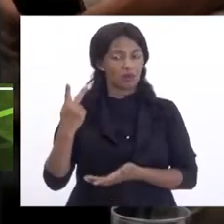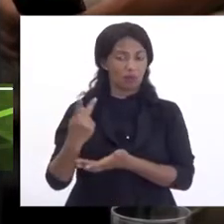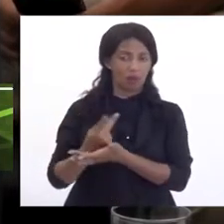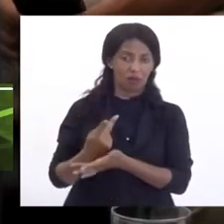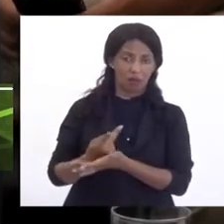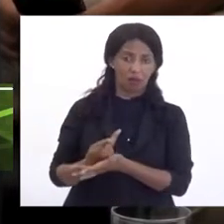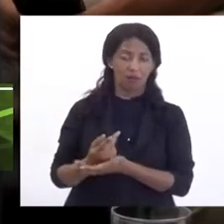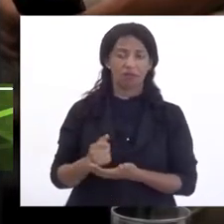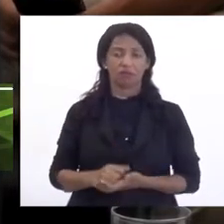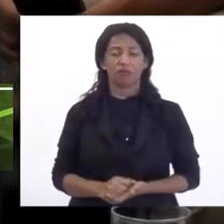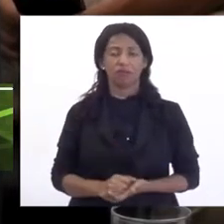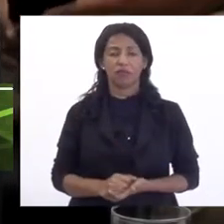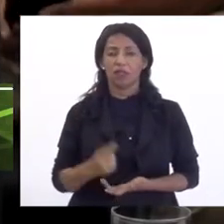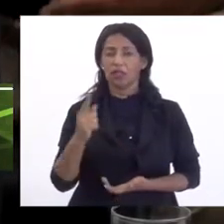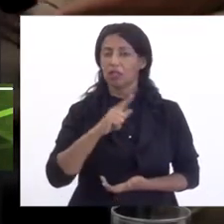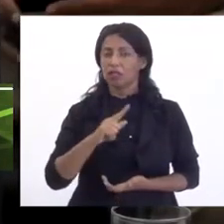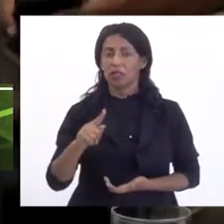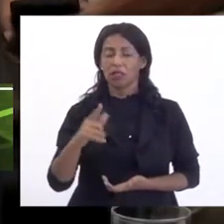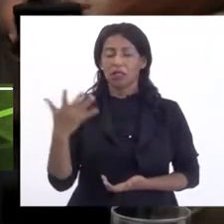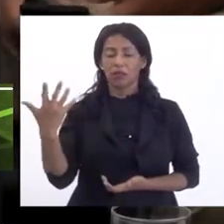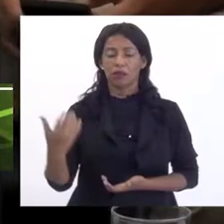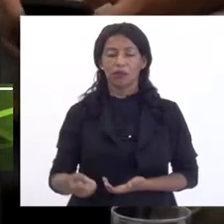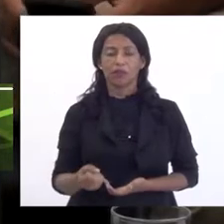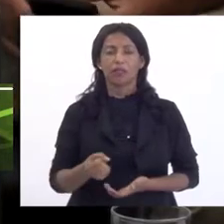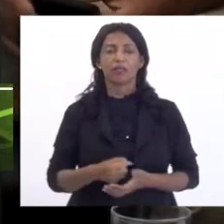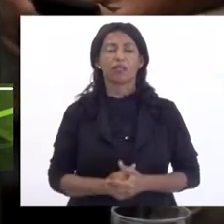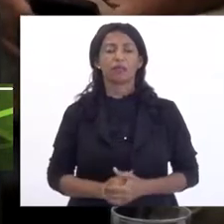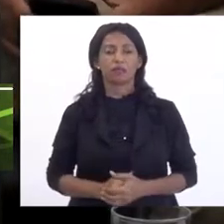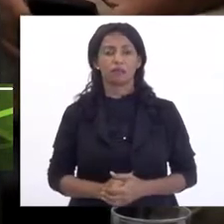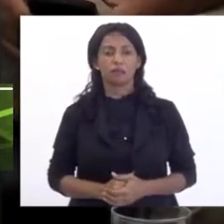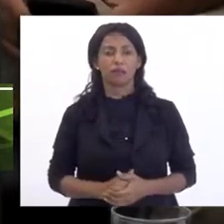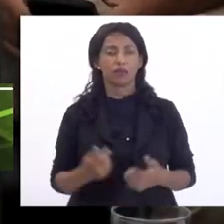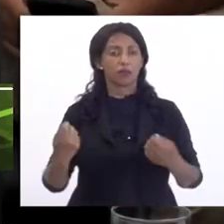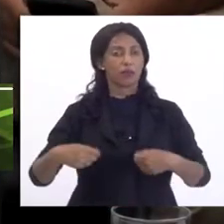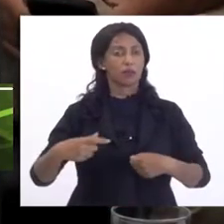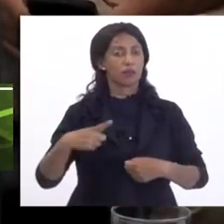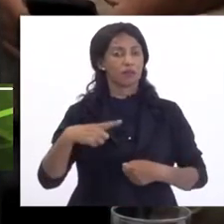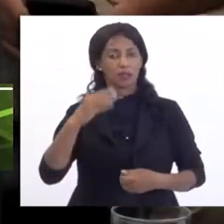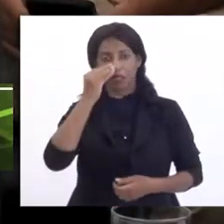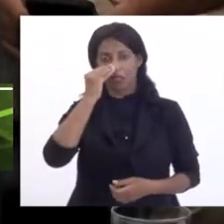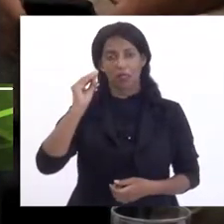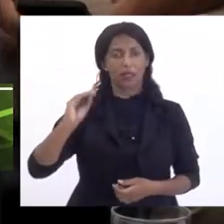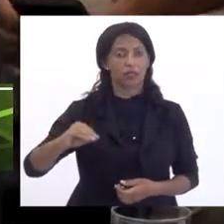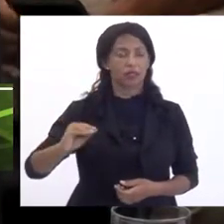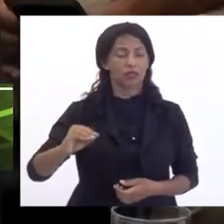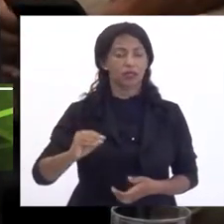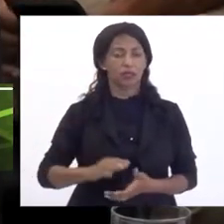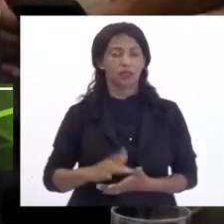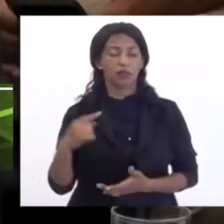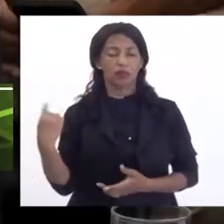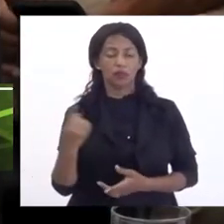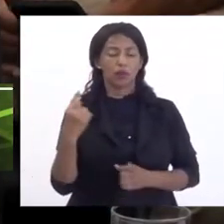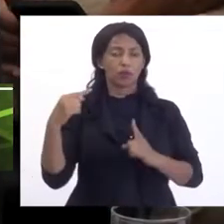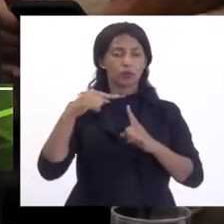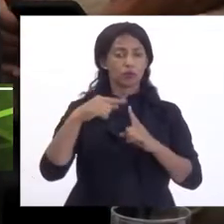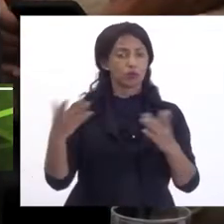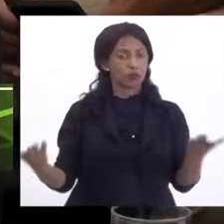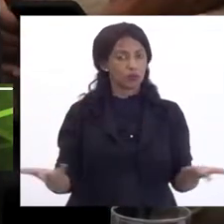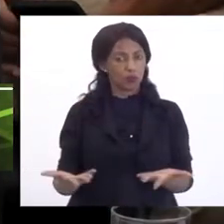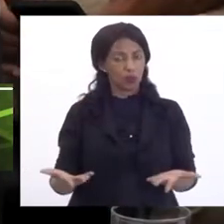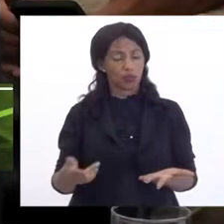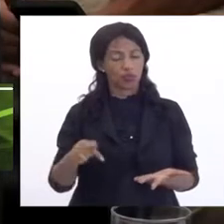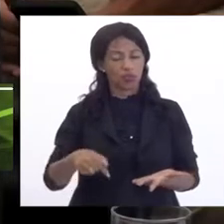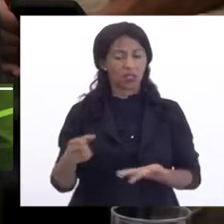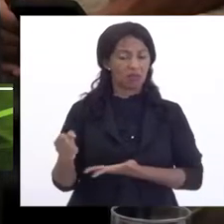maioria, não por unanimidade, mas na sua maioria, de que deveria ter a rejeição. Então, nosso objetivo aqui é basicamente